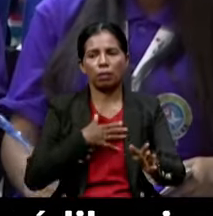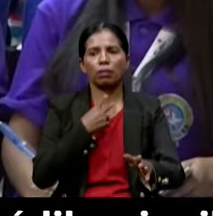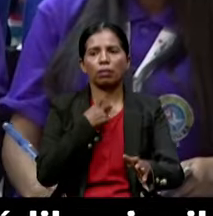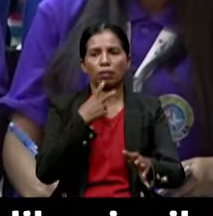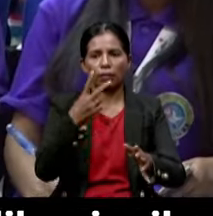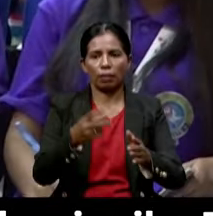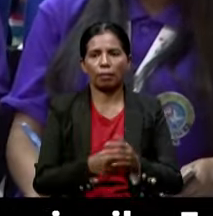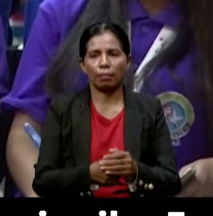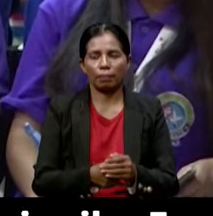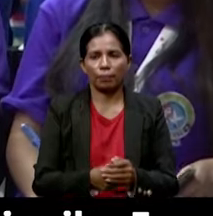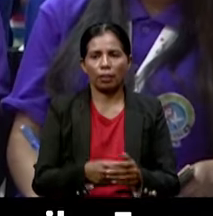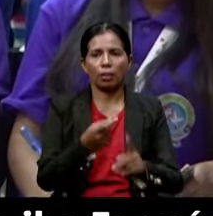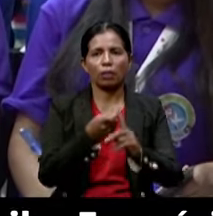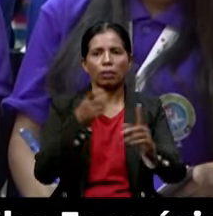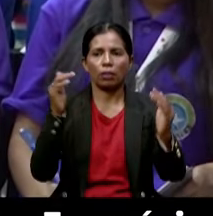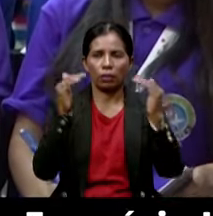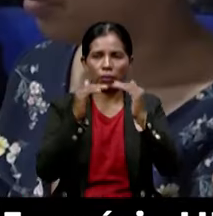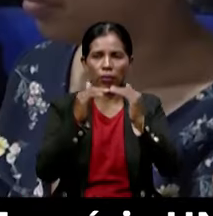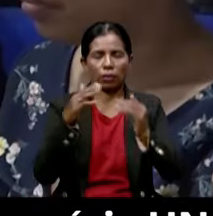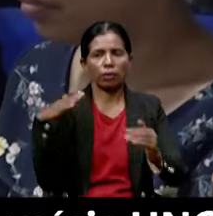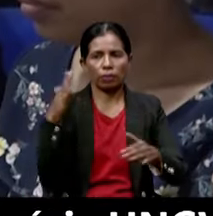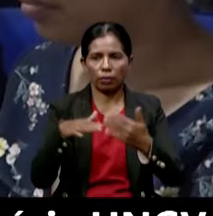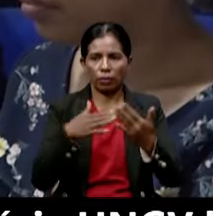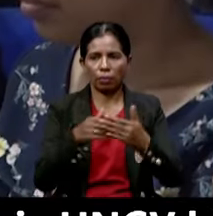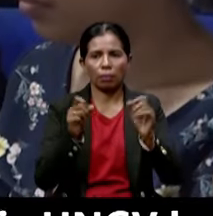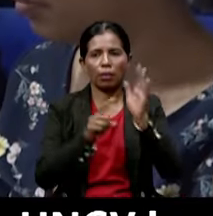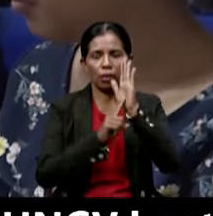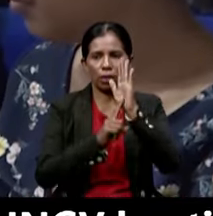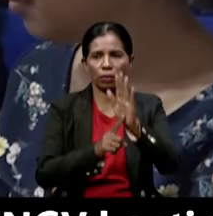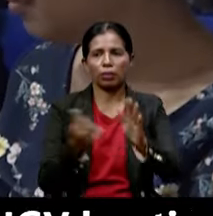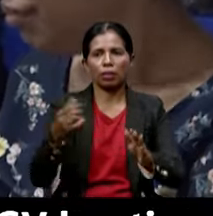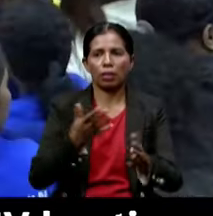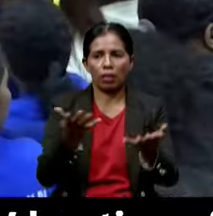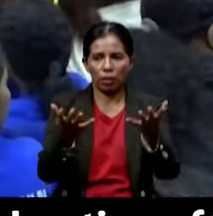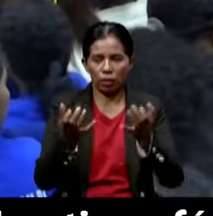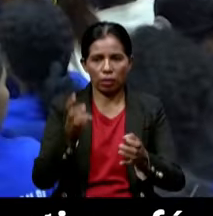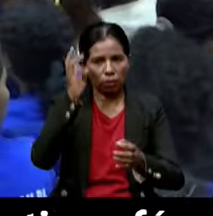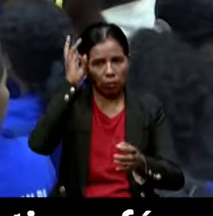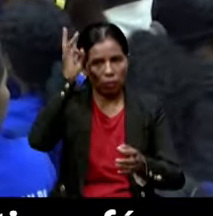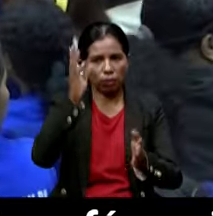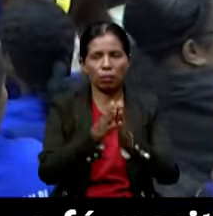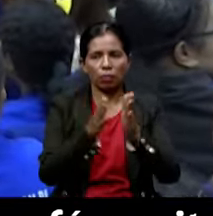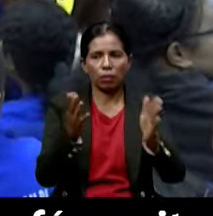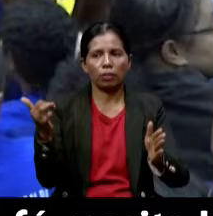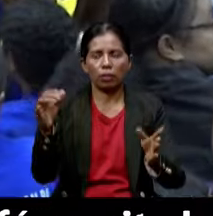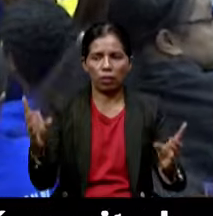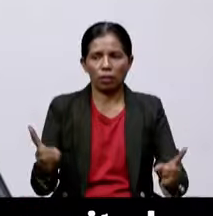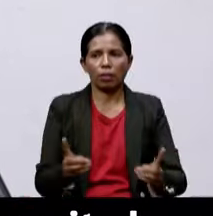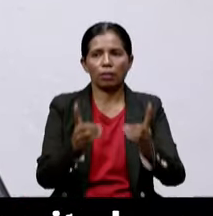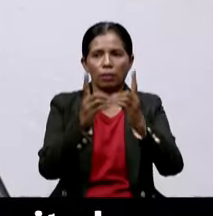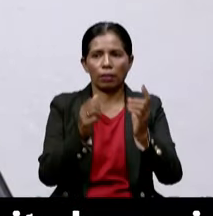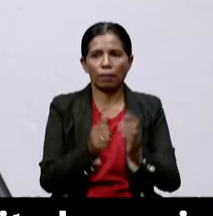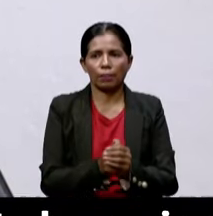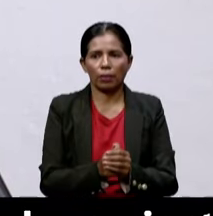Jerônimo Beremata Hatete, li husi diálogo ne, jovem sira bele ato sira ne perspectiva ka preocupação nebe durante ne sira soro. Ho de